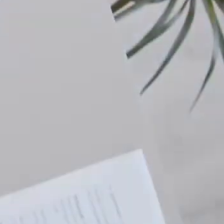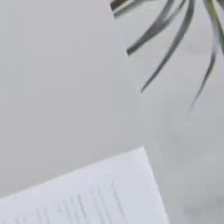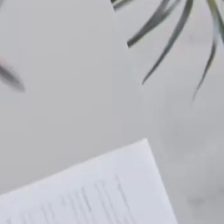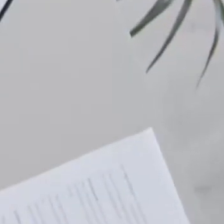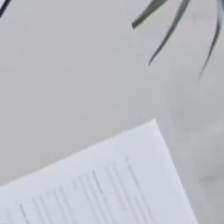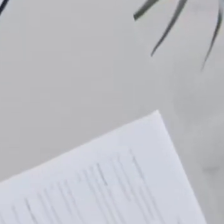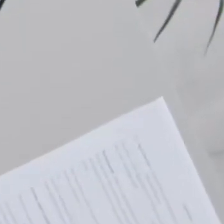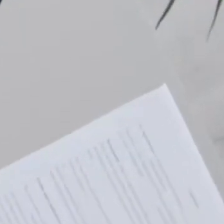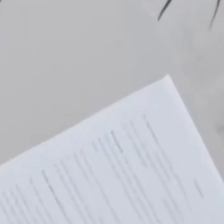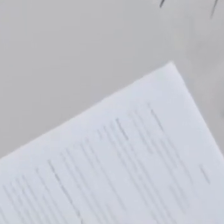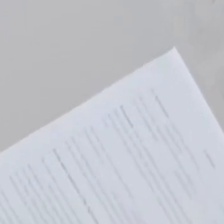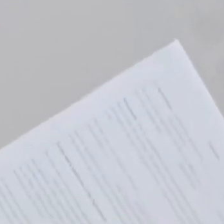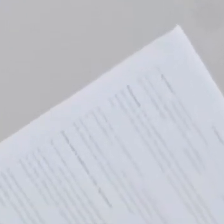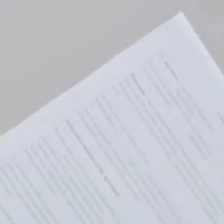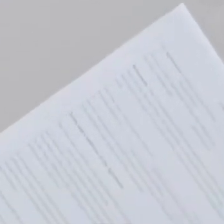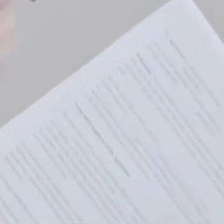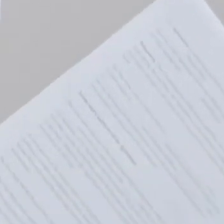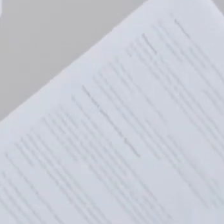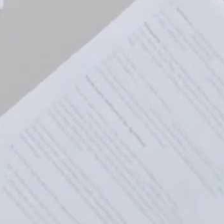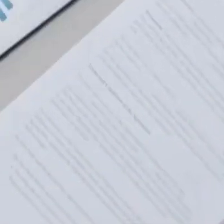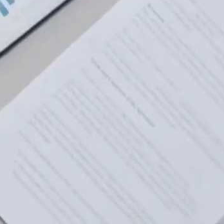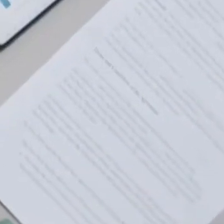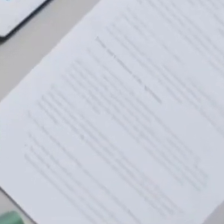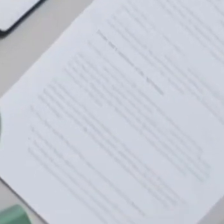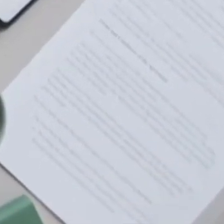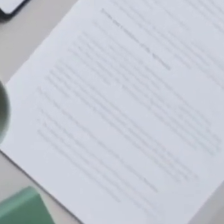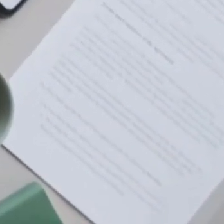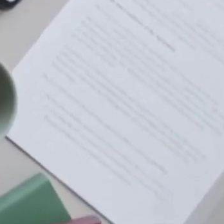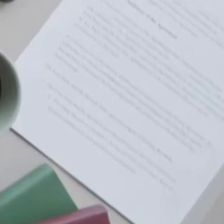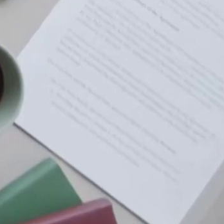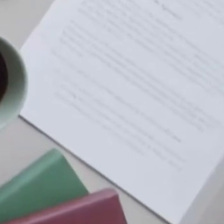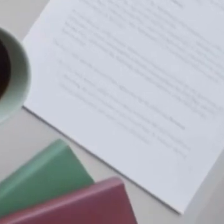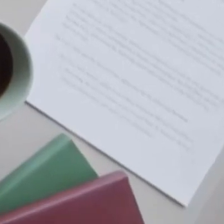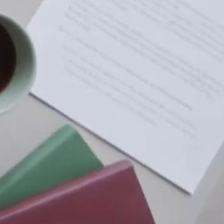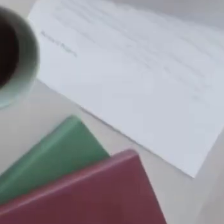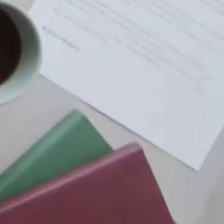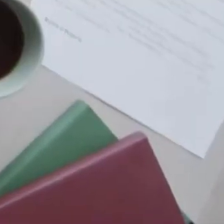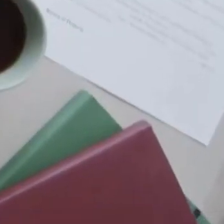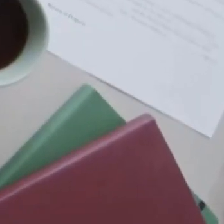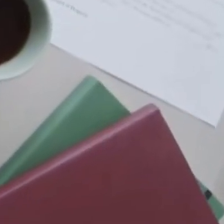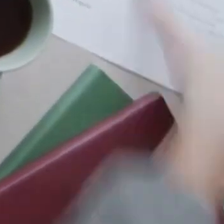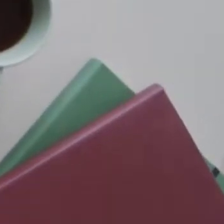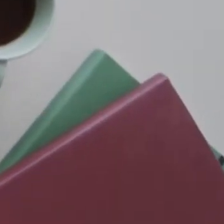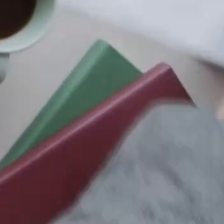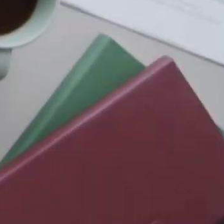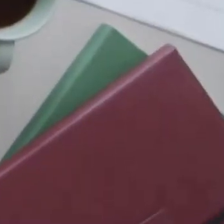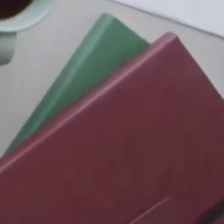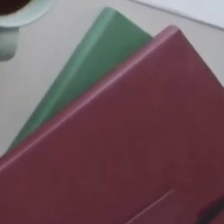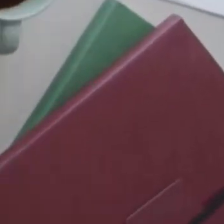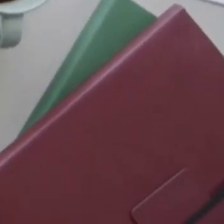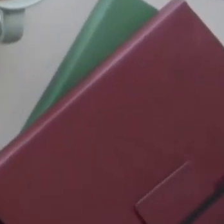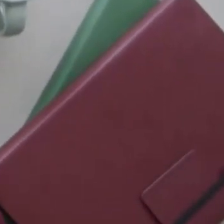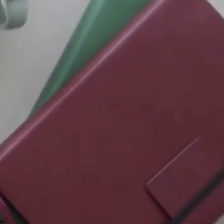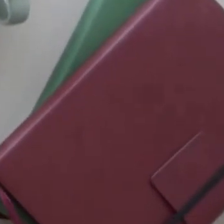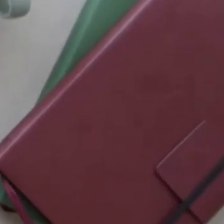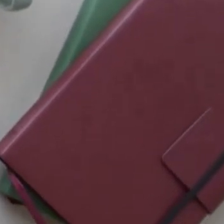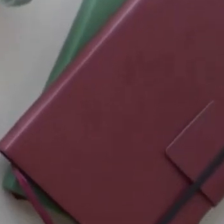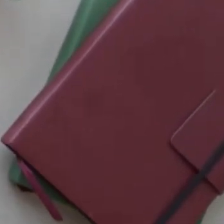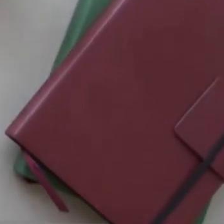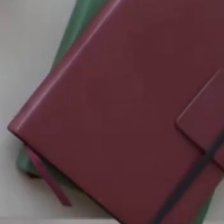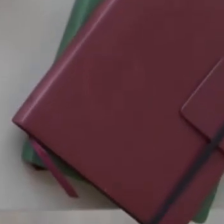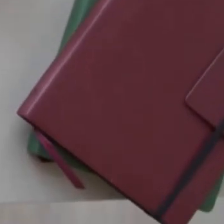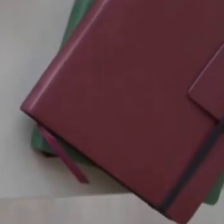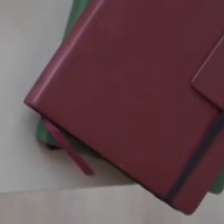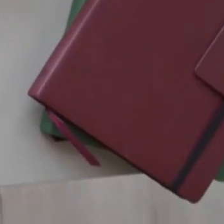outro aplicativo que não atende a tua necessidade. Tem um mais básico, tem um mais avançado, com uma pessoa que já entende mais também, né? E quanto